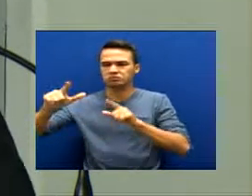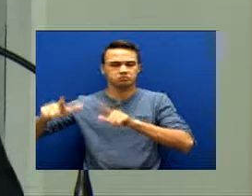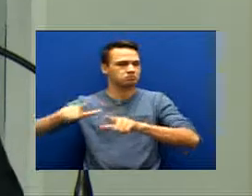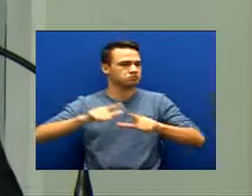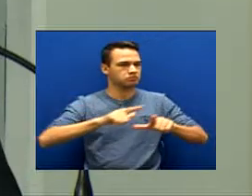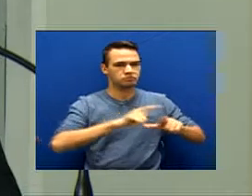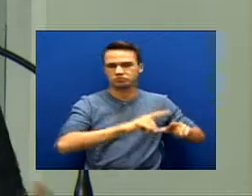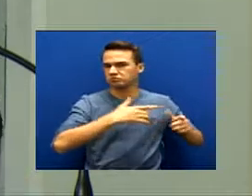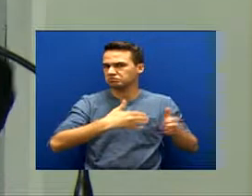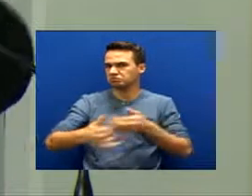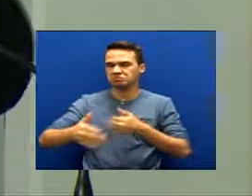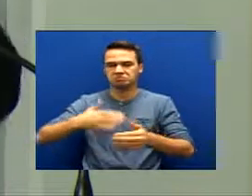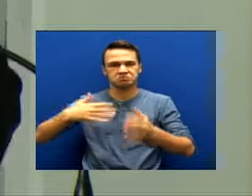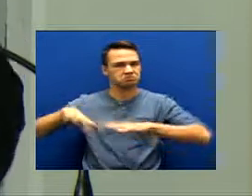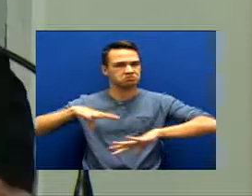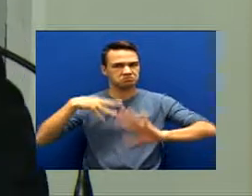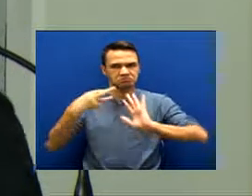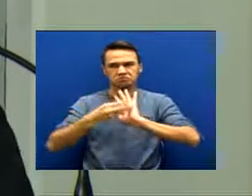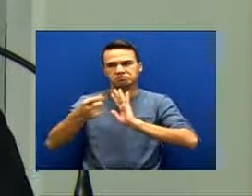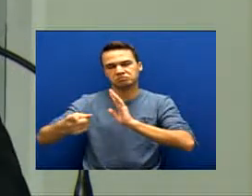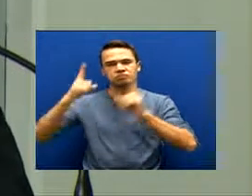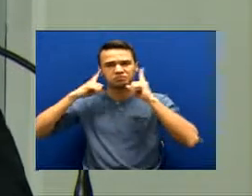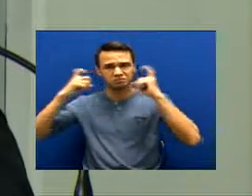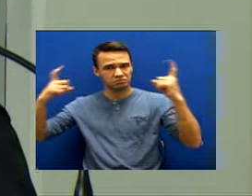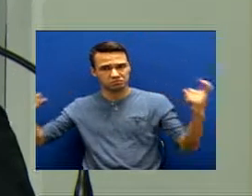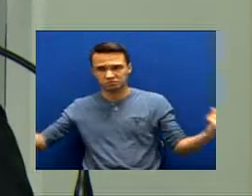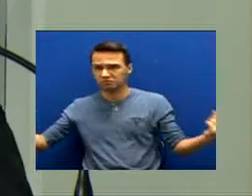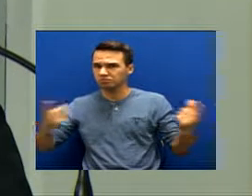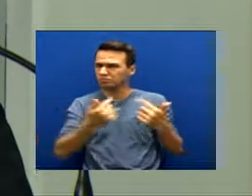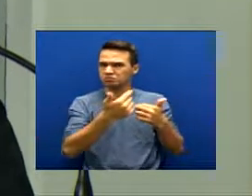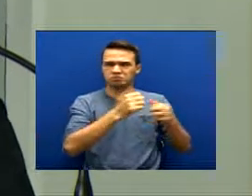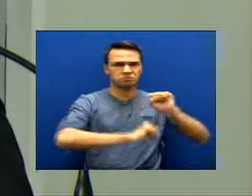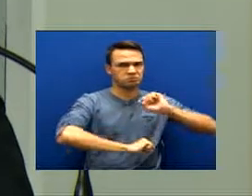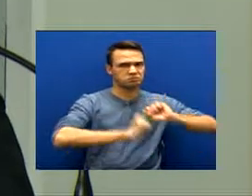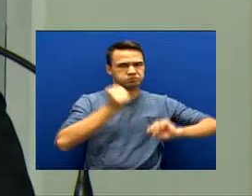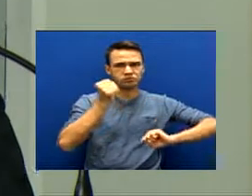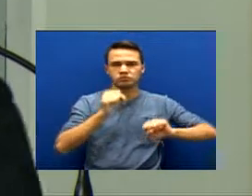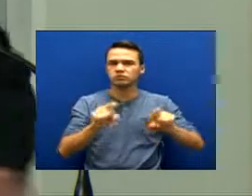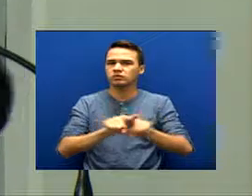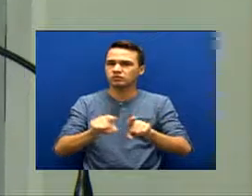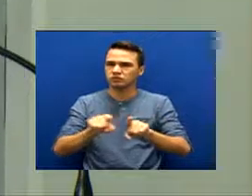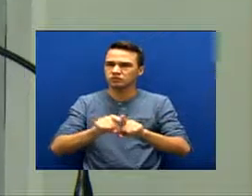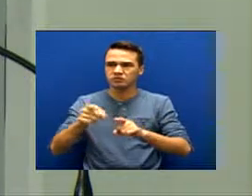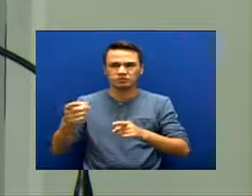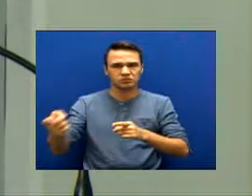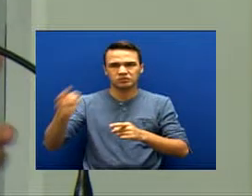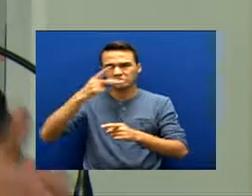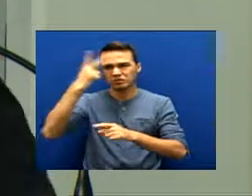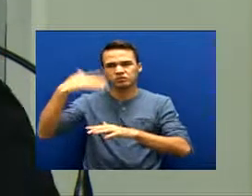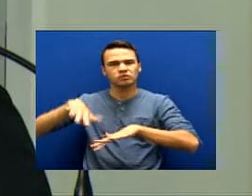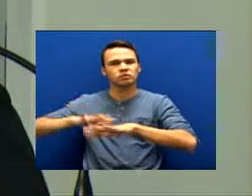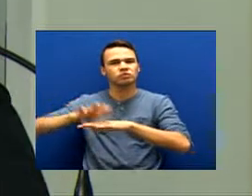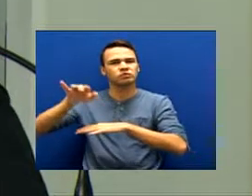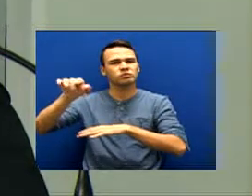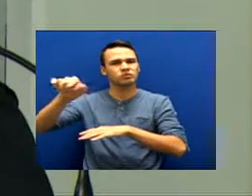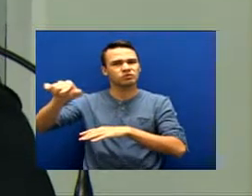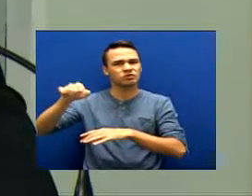Muitas vezes chegamos à conclusão que não temos controle sobre a nossa agenda, sobre os nossos dias, de tão ocupado que estamos.